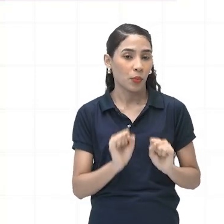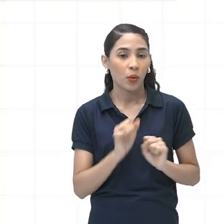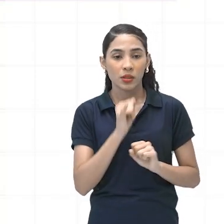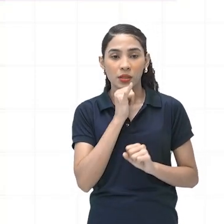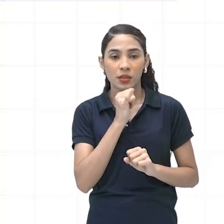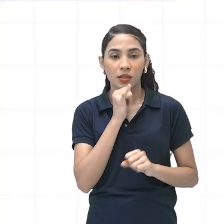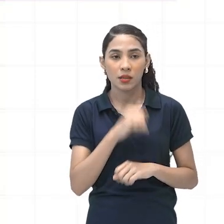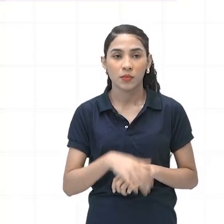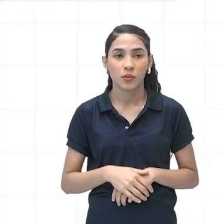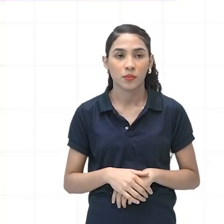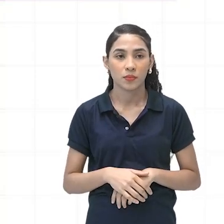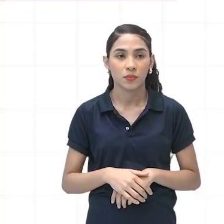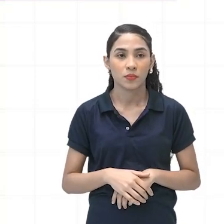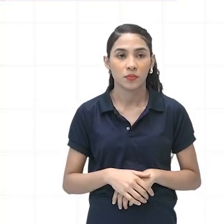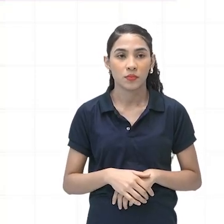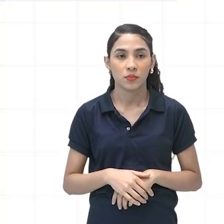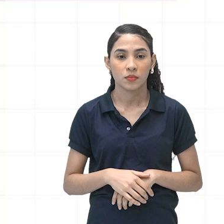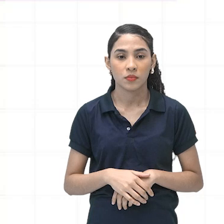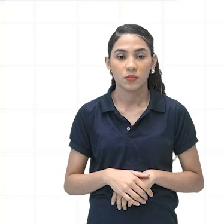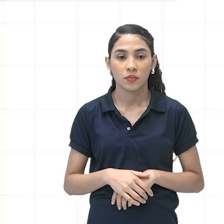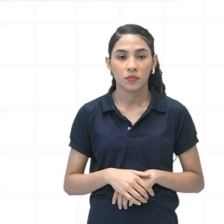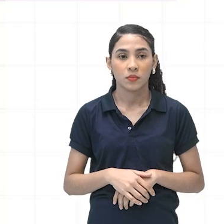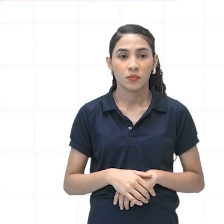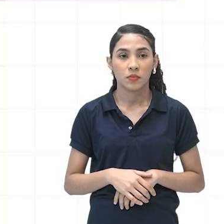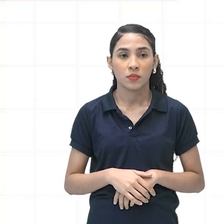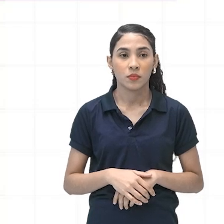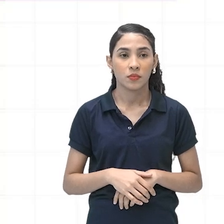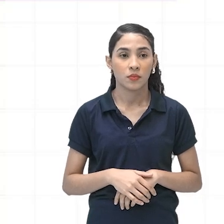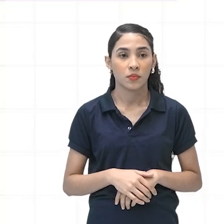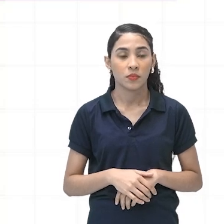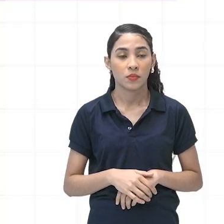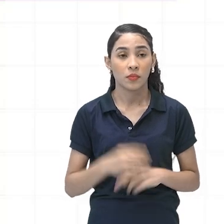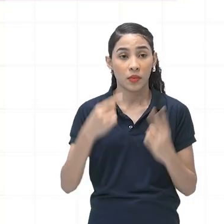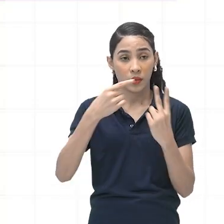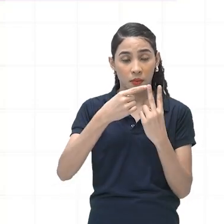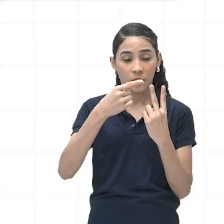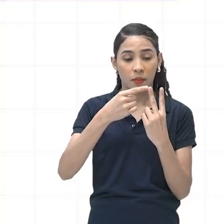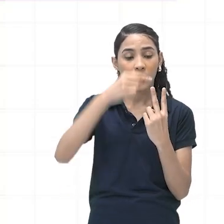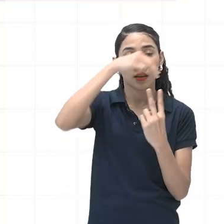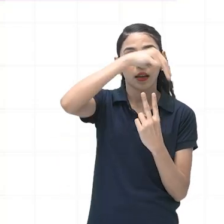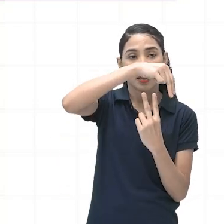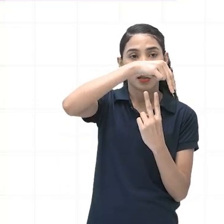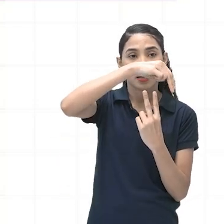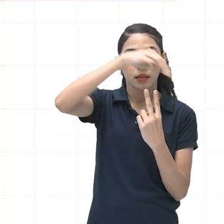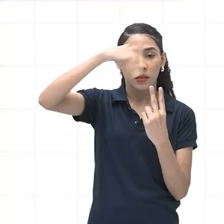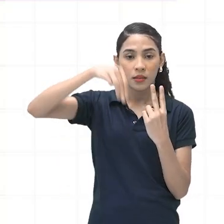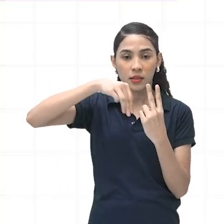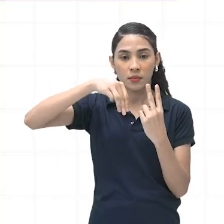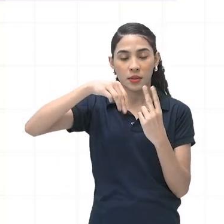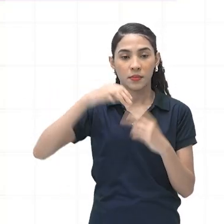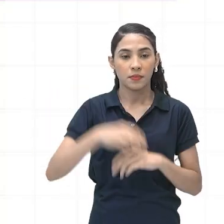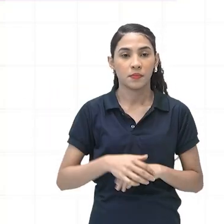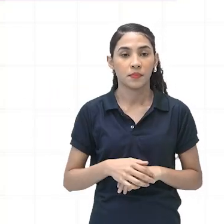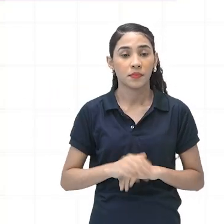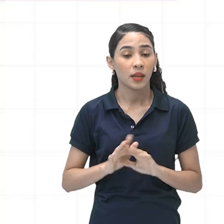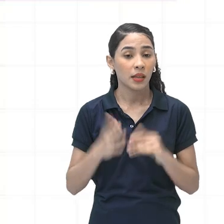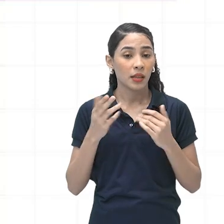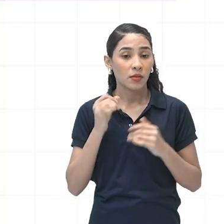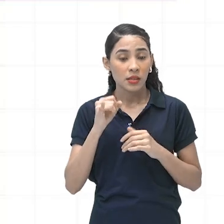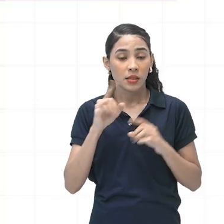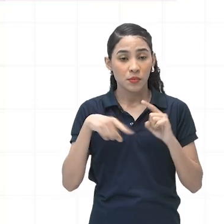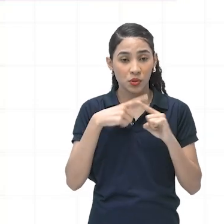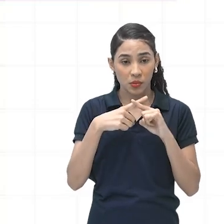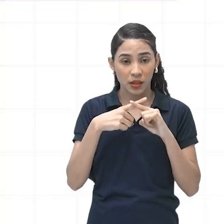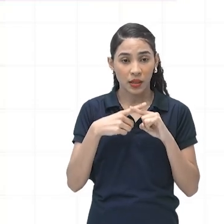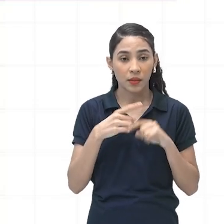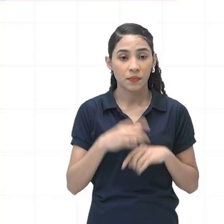para... Ó, o meu radical aqui, ó, é radical de n de a elevado a m. Então, se eu